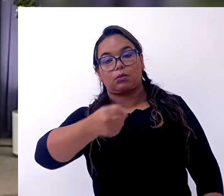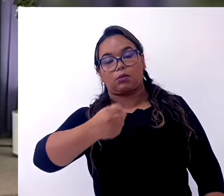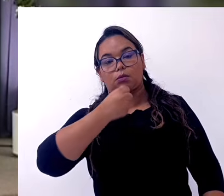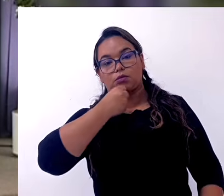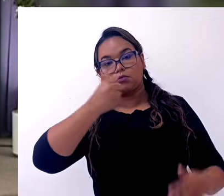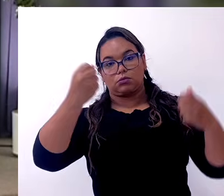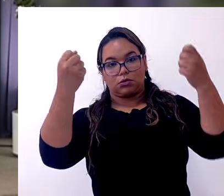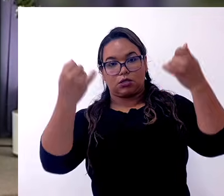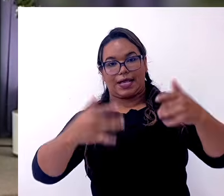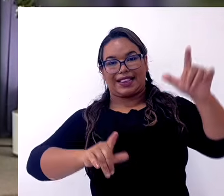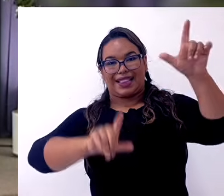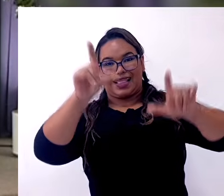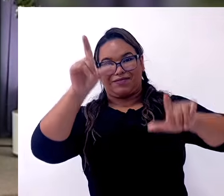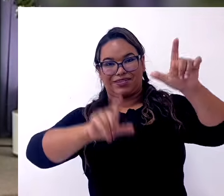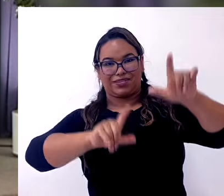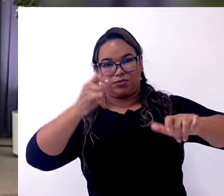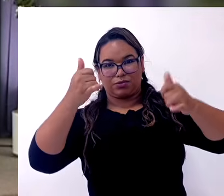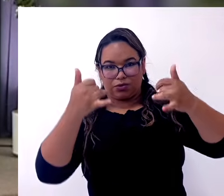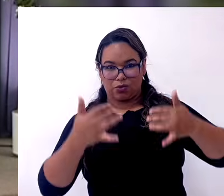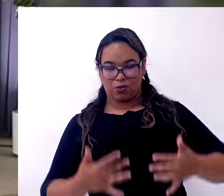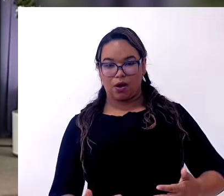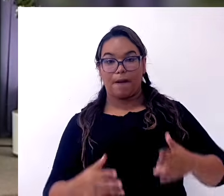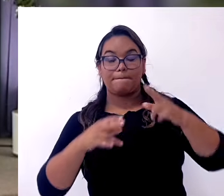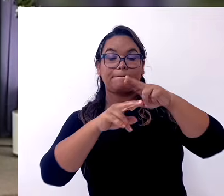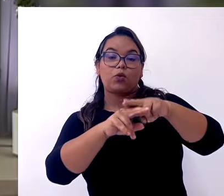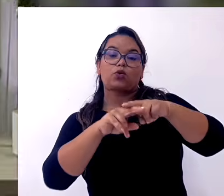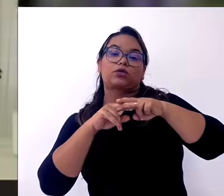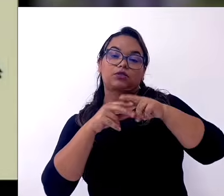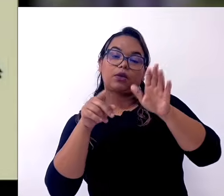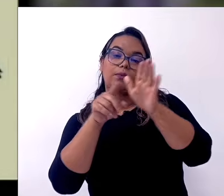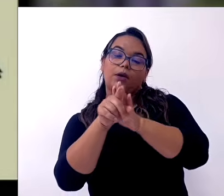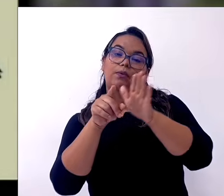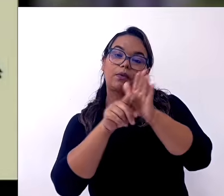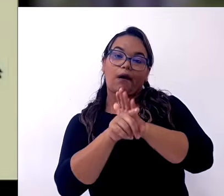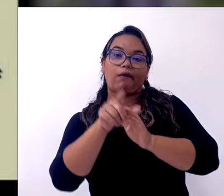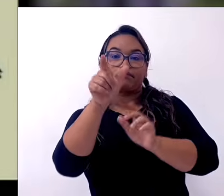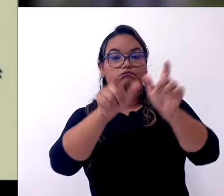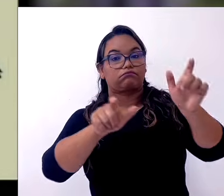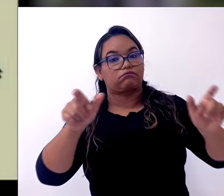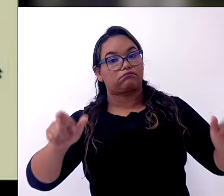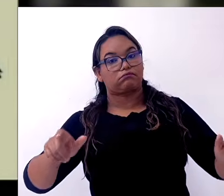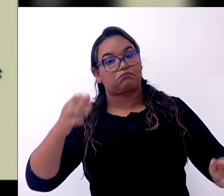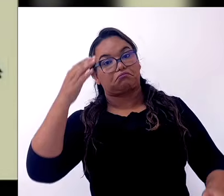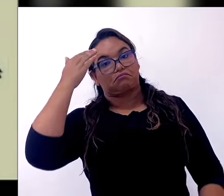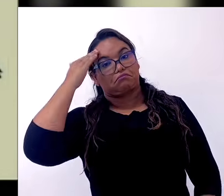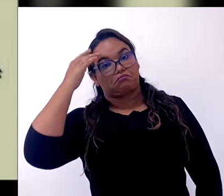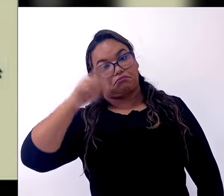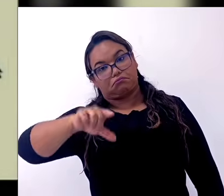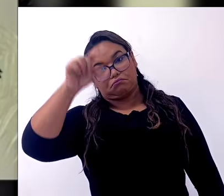Mas não concedeu a ele poderes para poder entrar em qualquer país do mundo que ele quisesse.